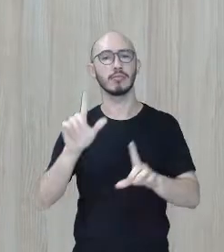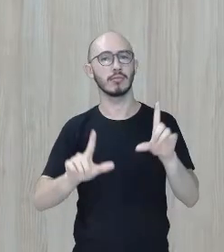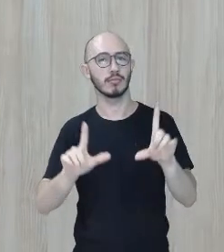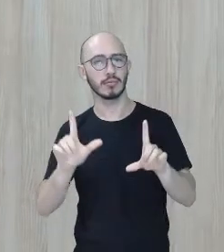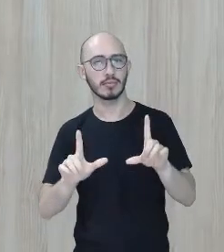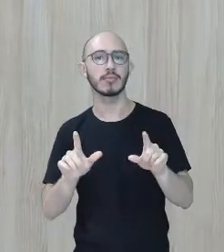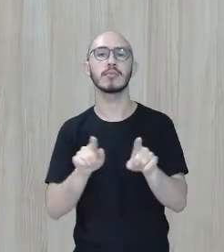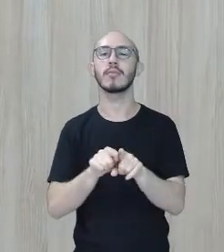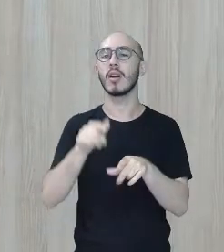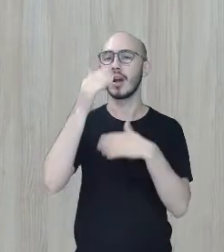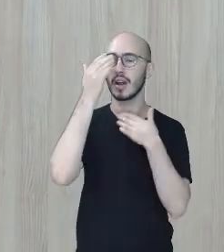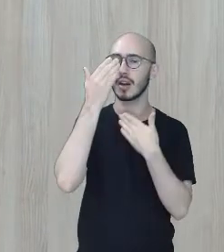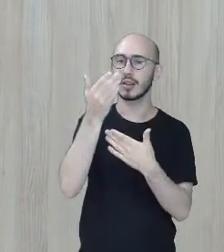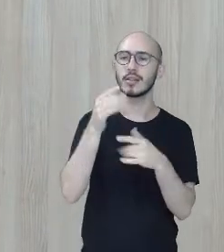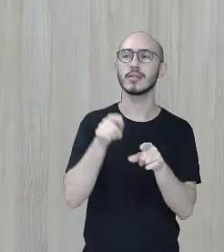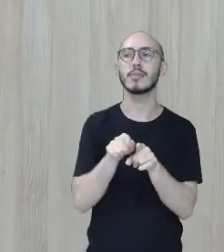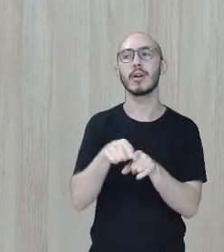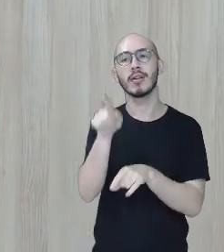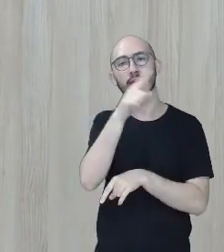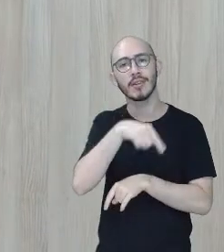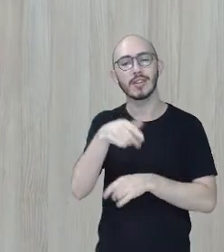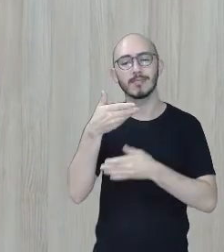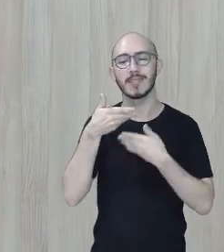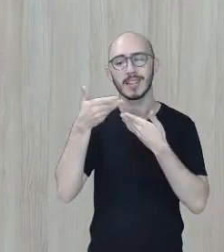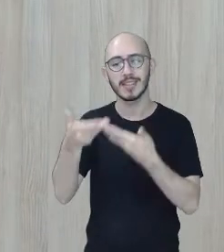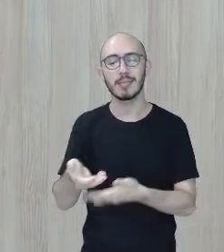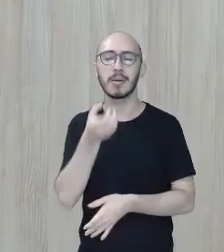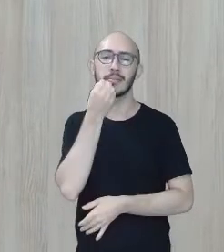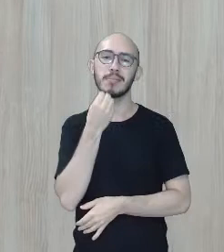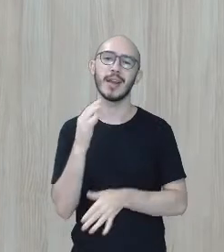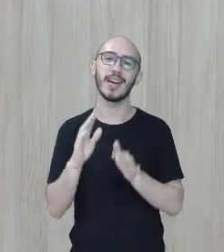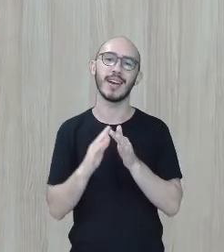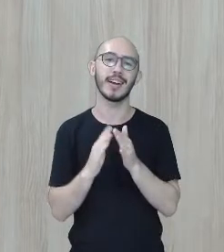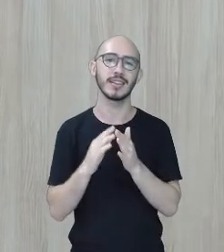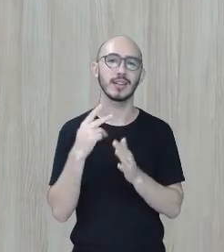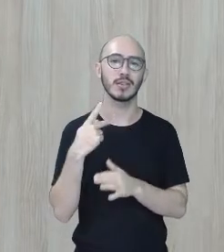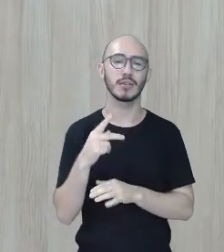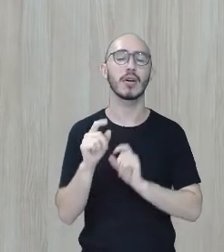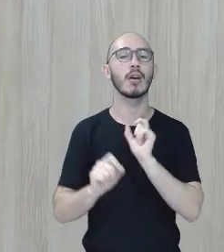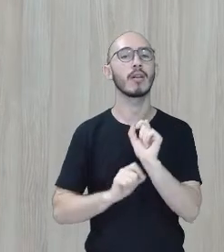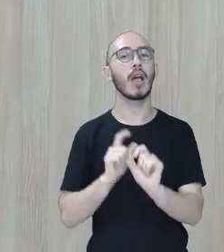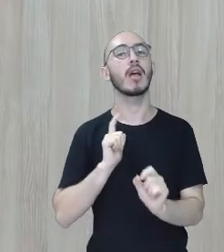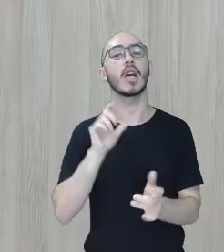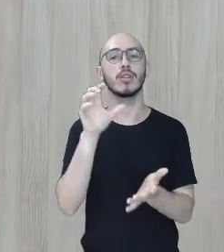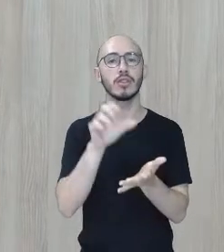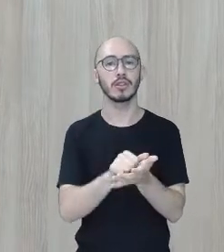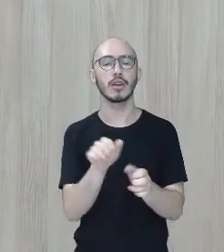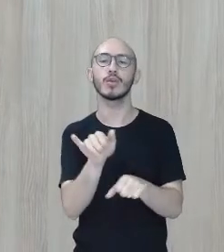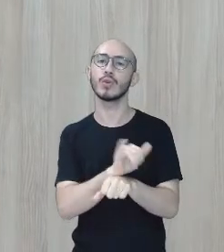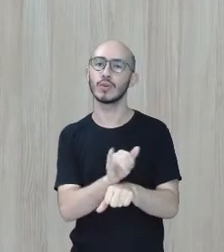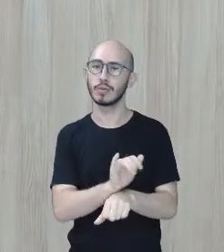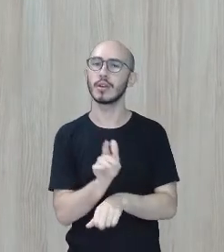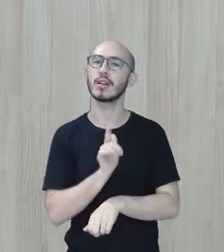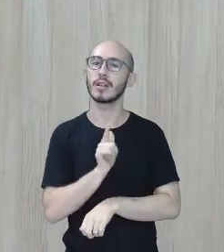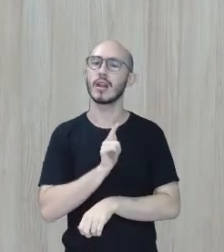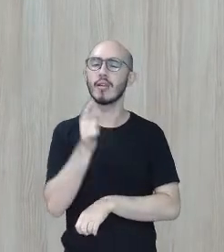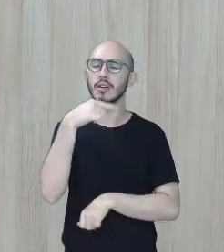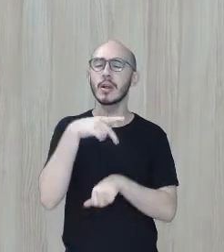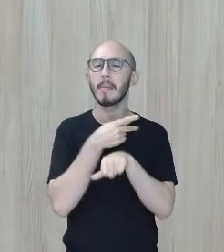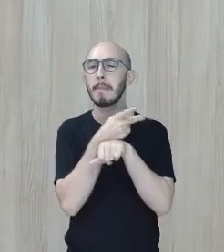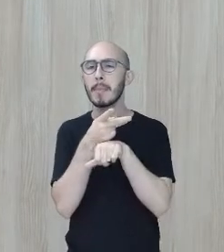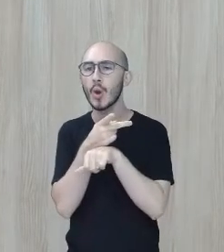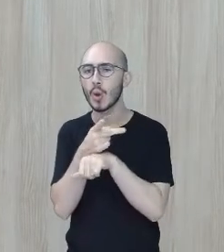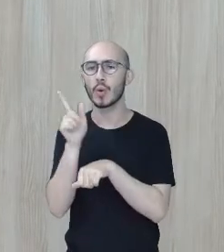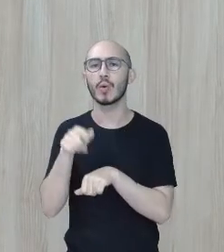TV, agradeço já por me receber muito bem na sua casa e elas ficam disponíveis no YouTube. Então procura lá